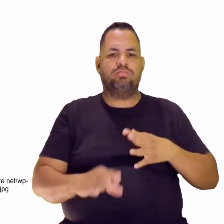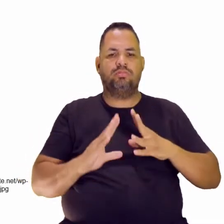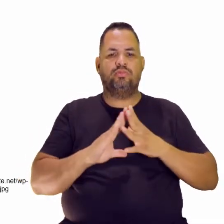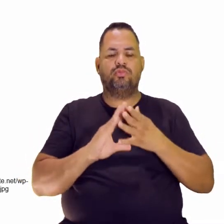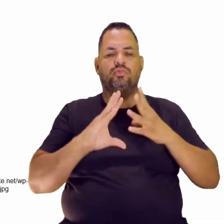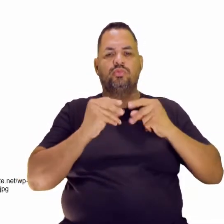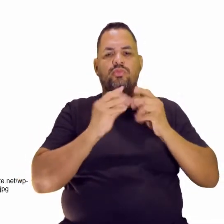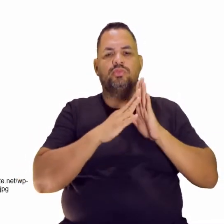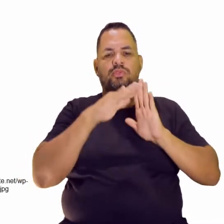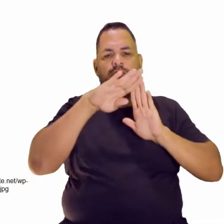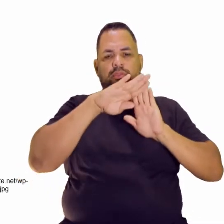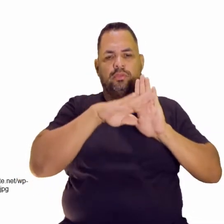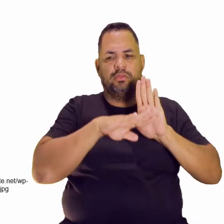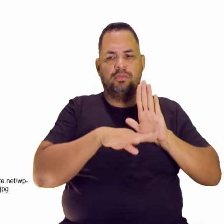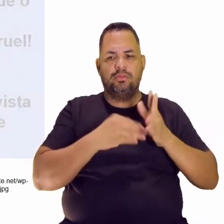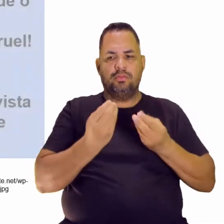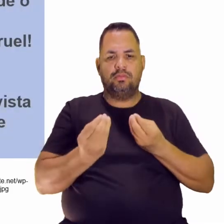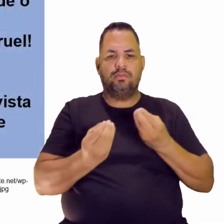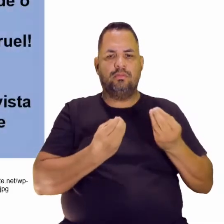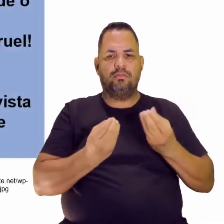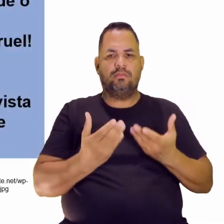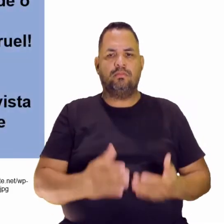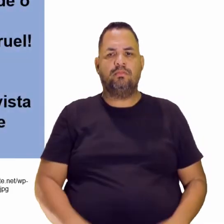aí está descrevendo, não é?